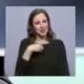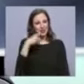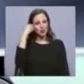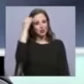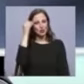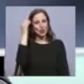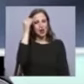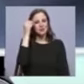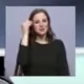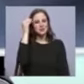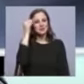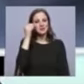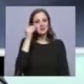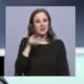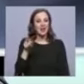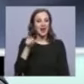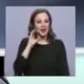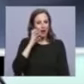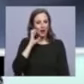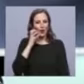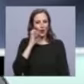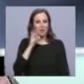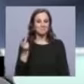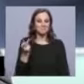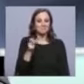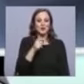a voltar